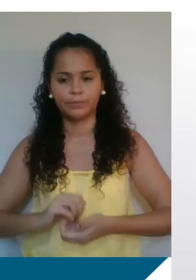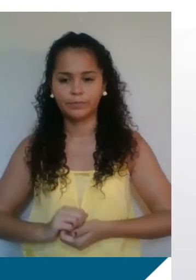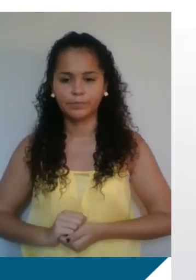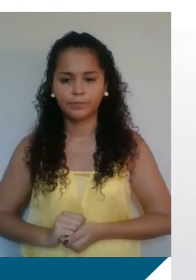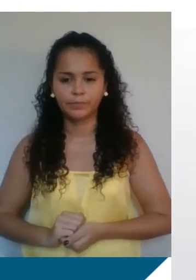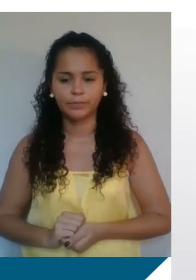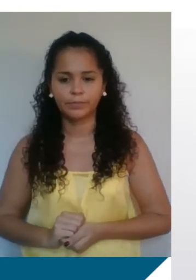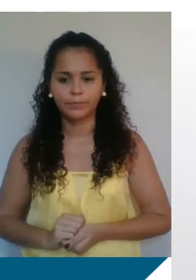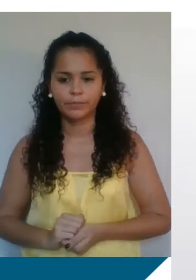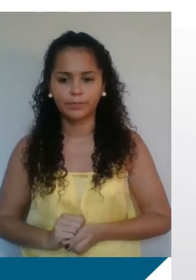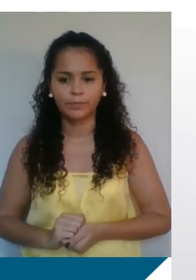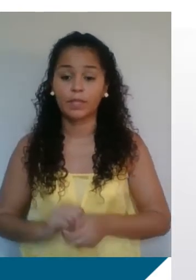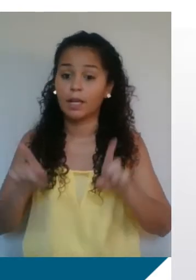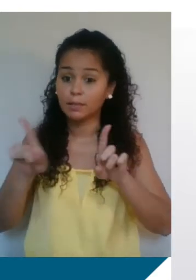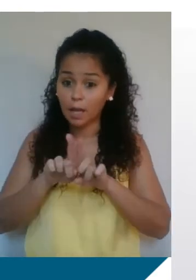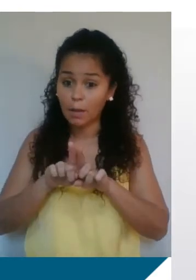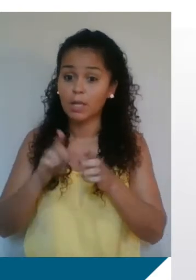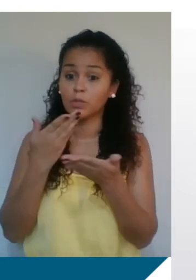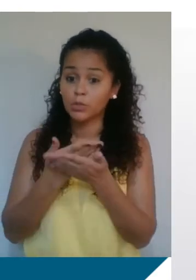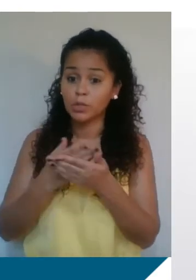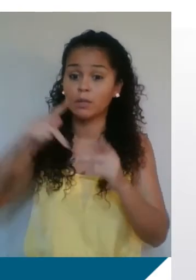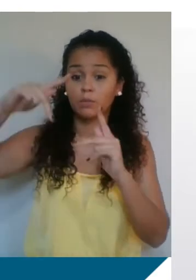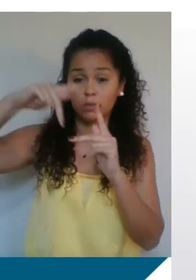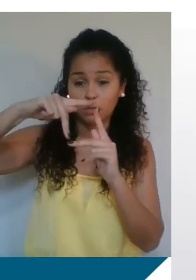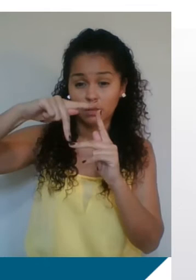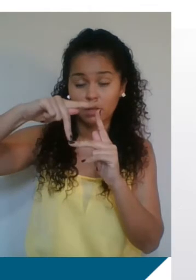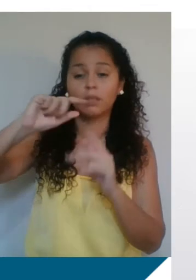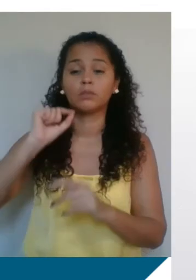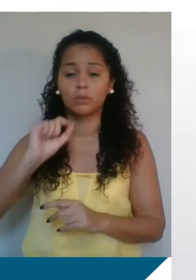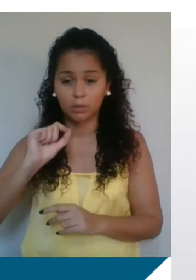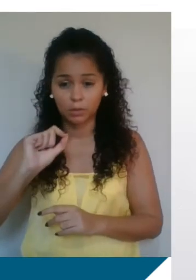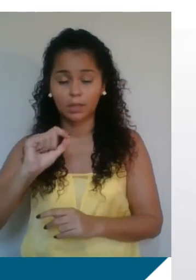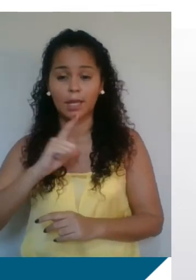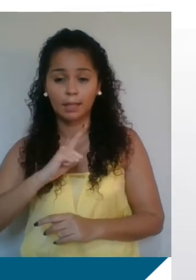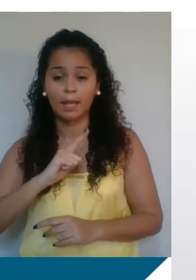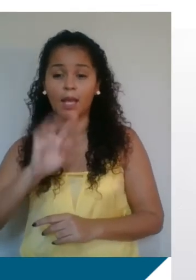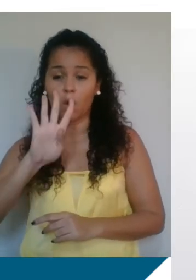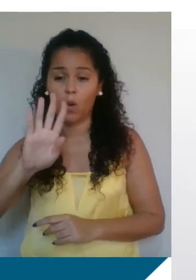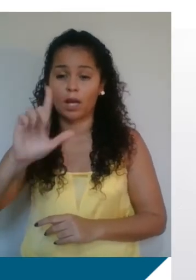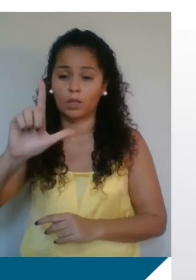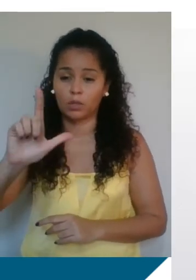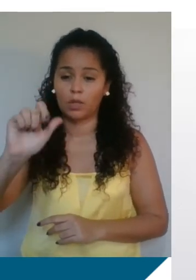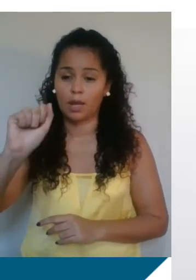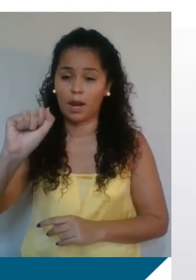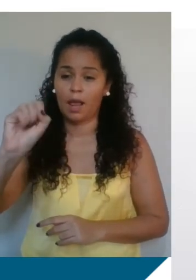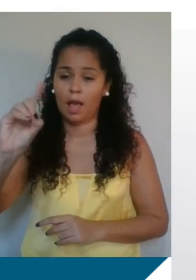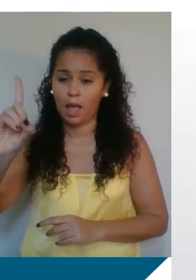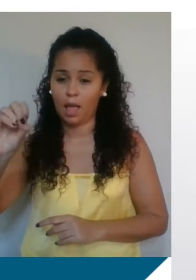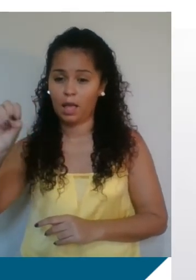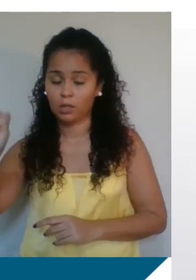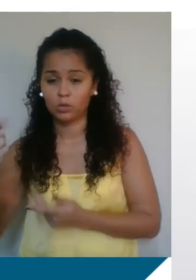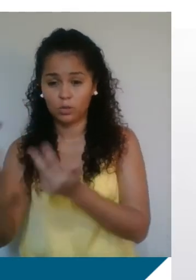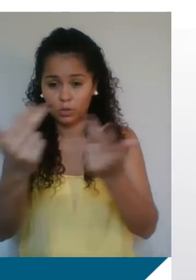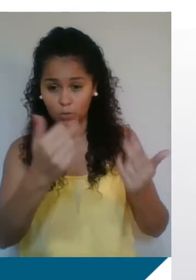Vimos também o quadrado. O quadrado é o quadrilátero que possui os 4 lados congruentes e os 4 ângulos congruentes a